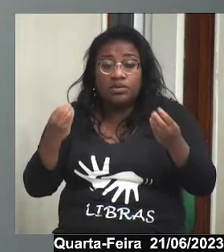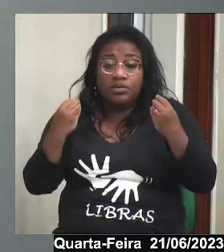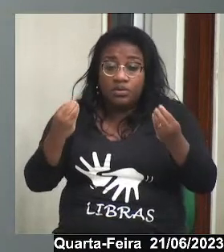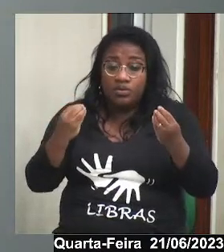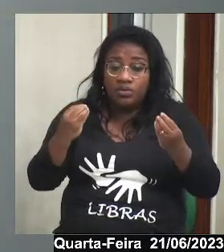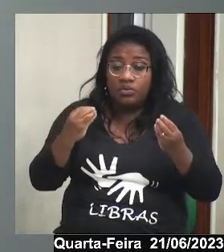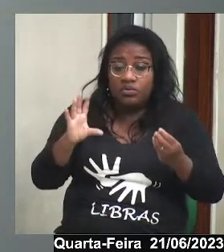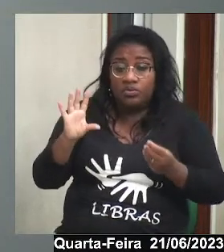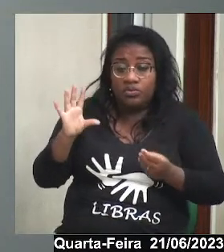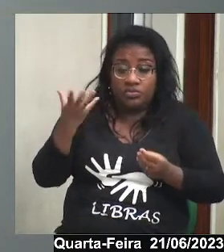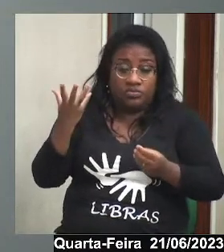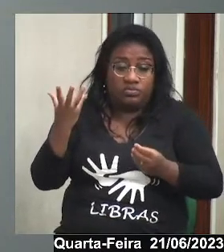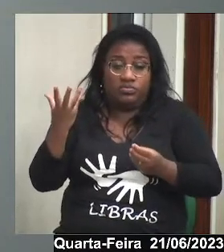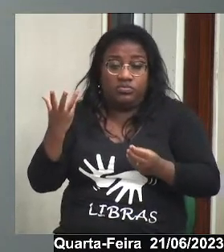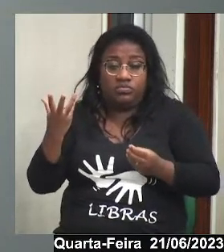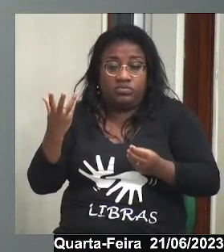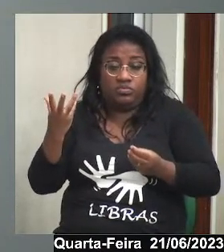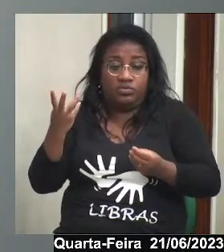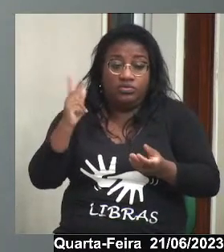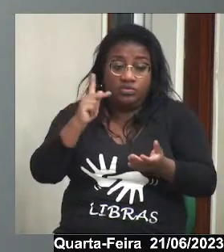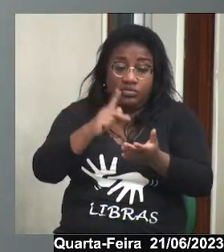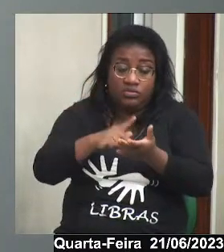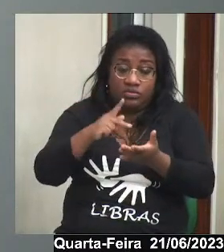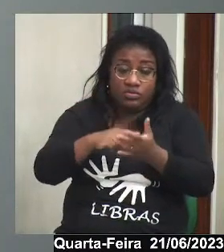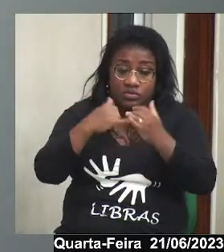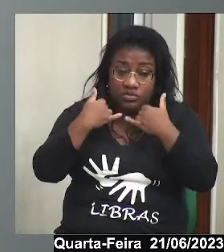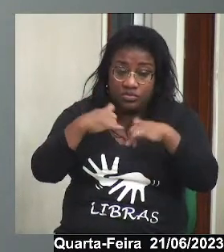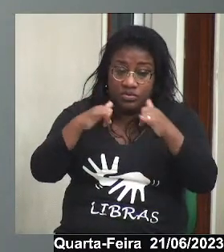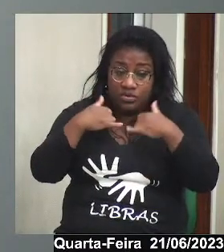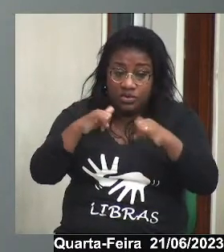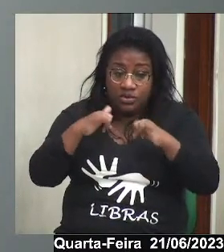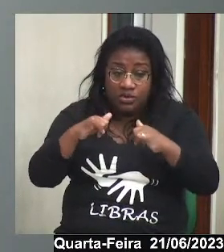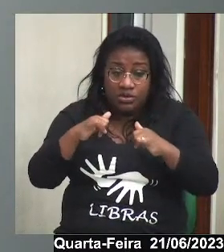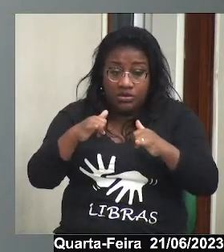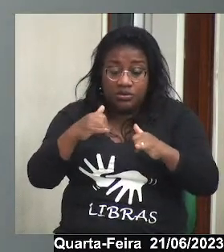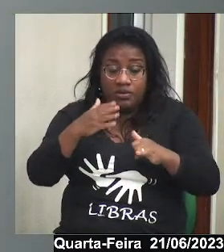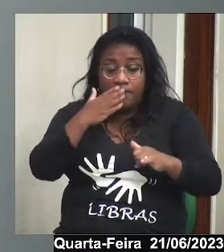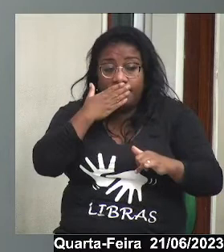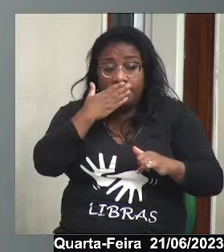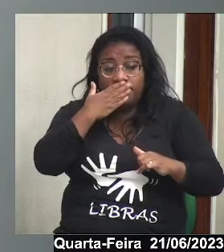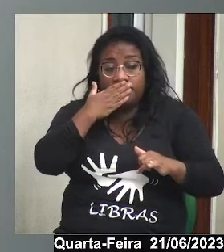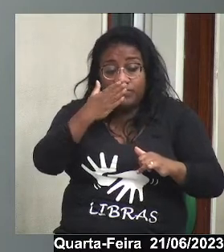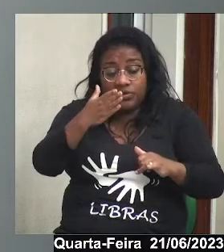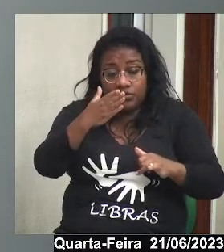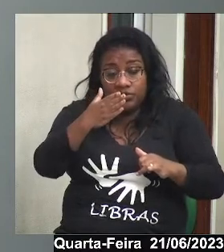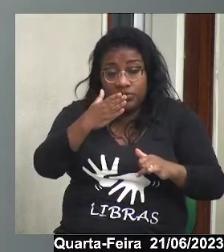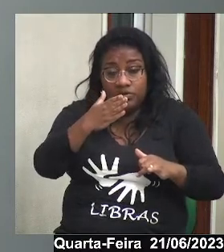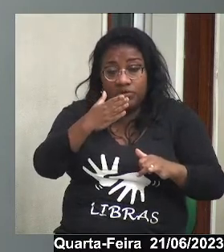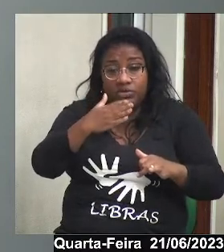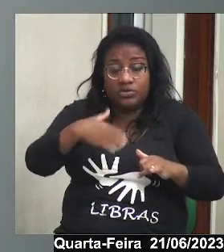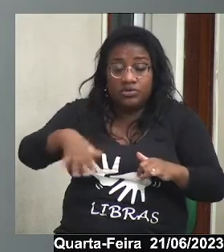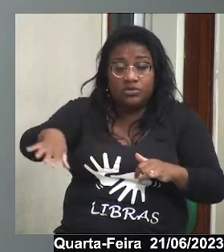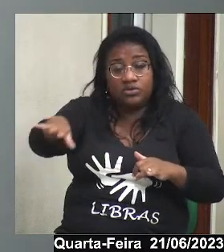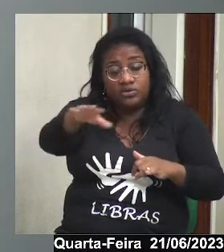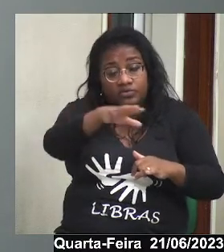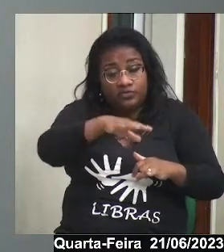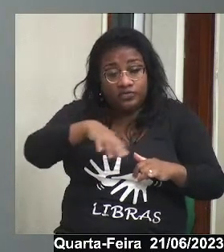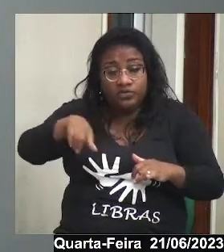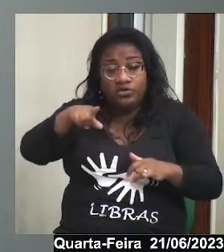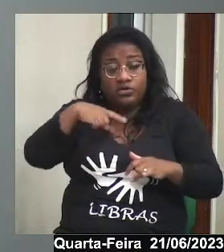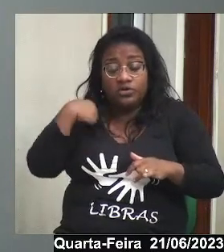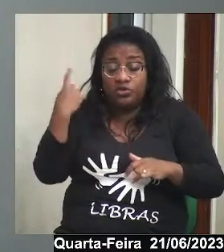fazer festa. Essa é a grande realidade do nosso município. E aí, senhores vereadores, eu peço que nós possamos fazer aqui